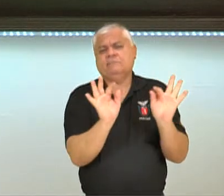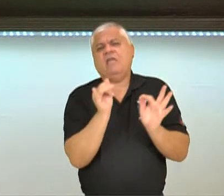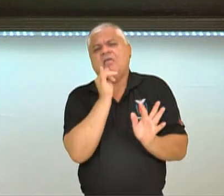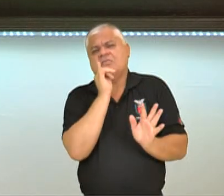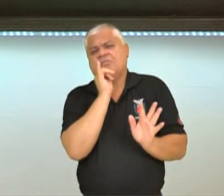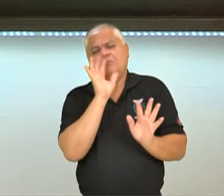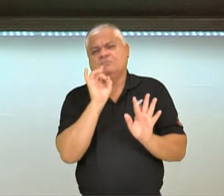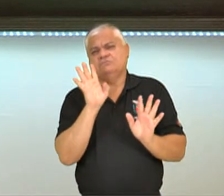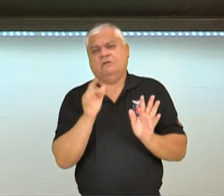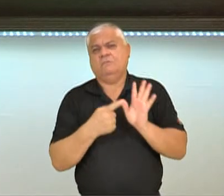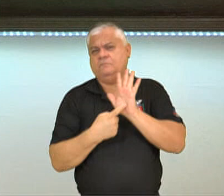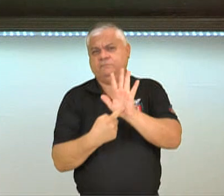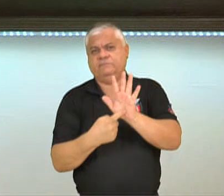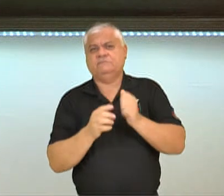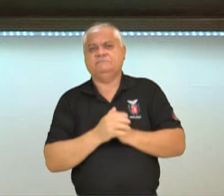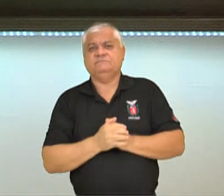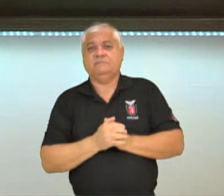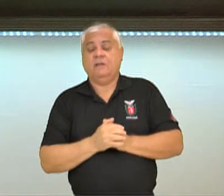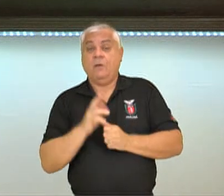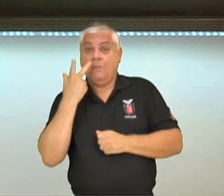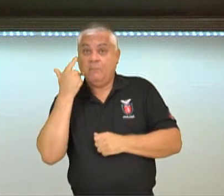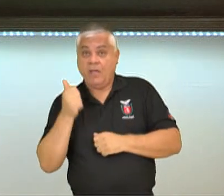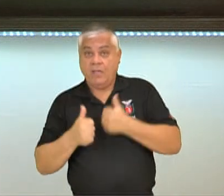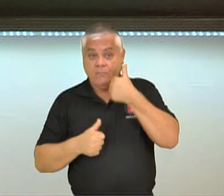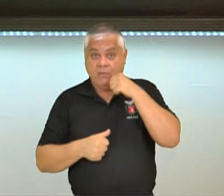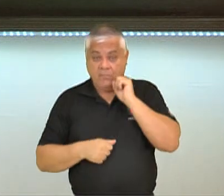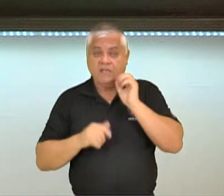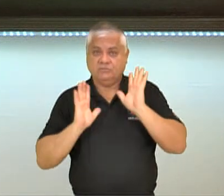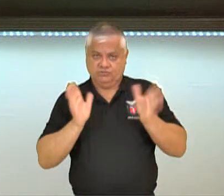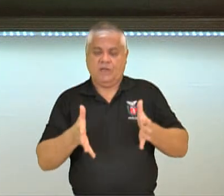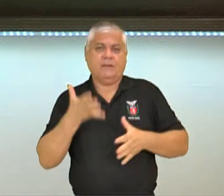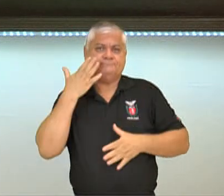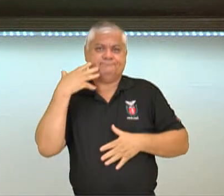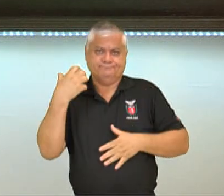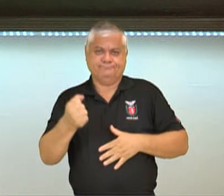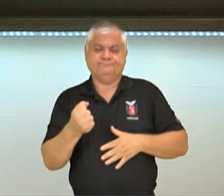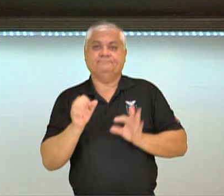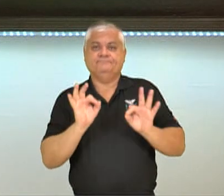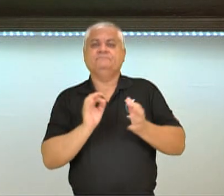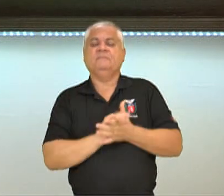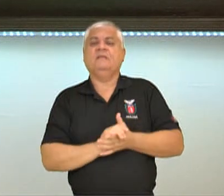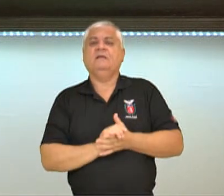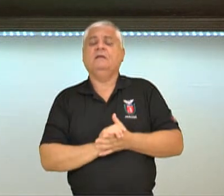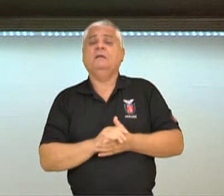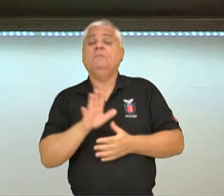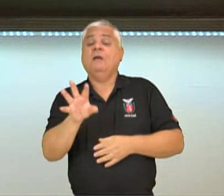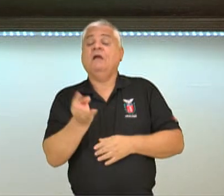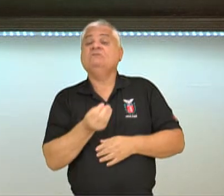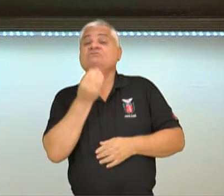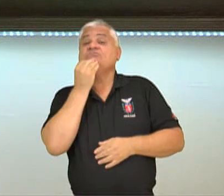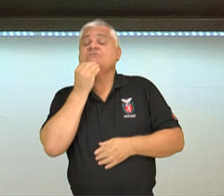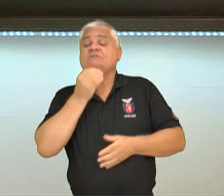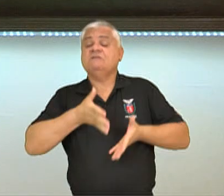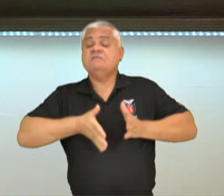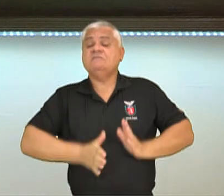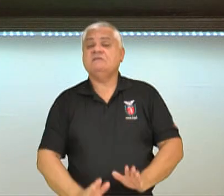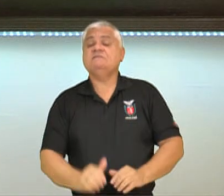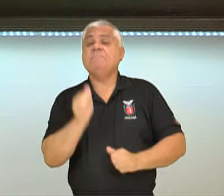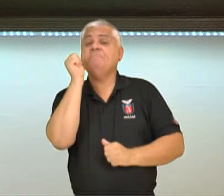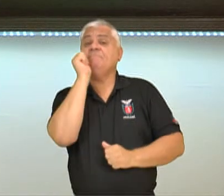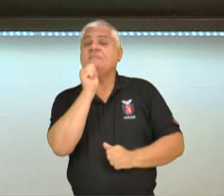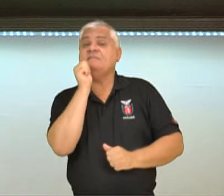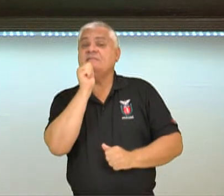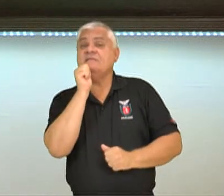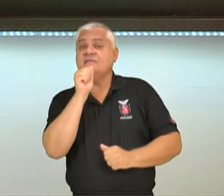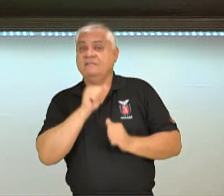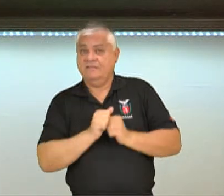de representar. Então, tá aqui, o pai e a mãe, portadores. Vou fazer, qual que é a chance de nascer uma menina? Uma chance